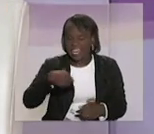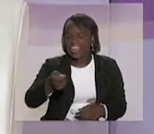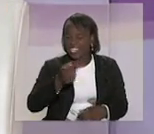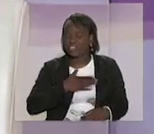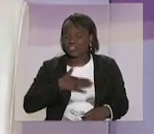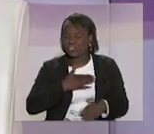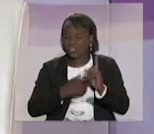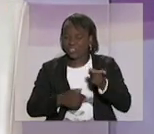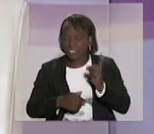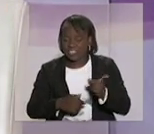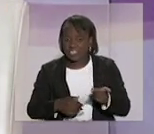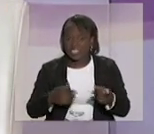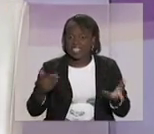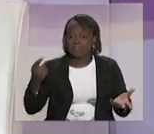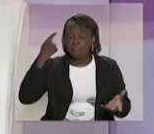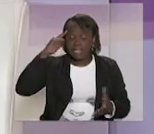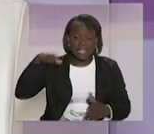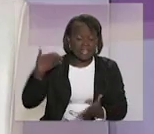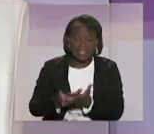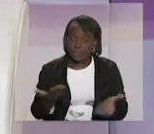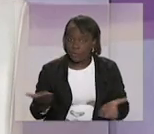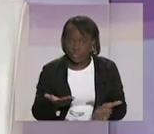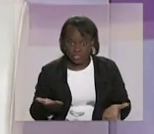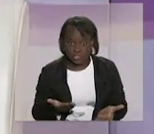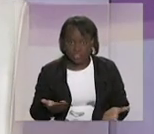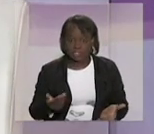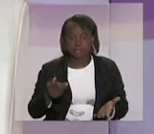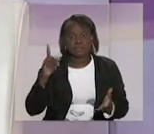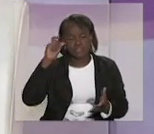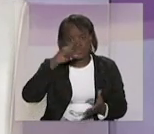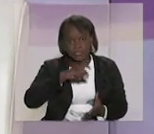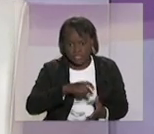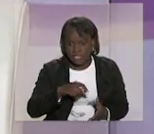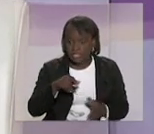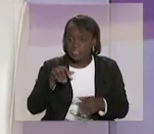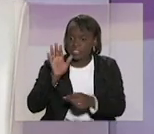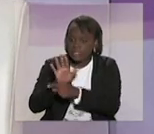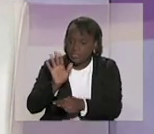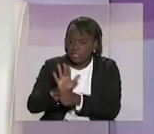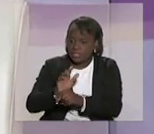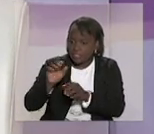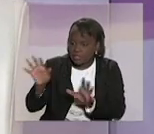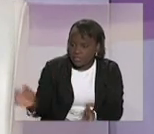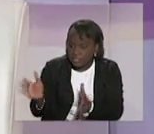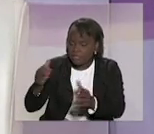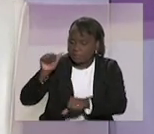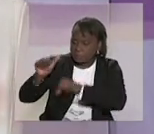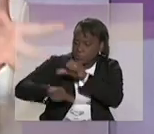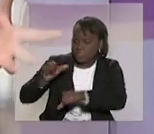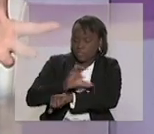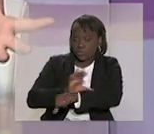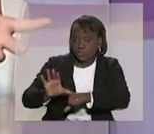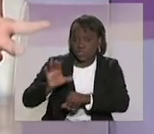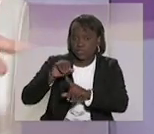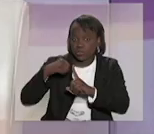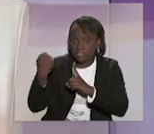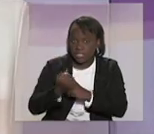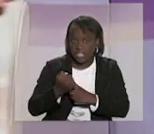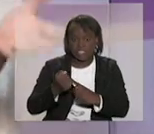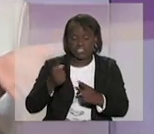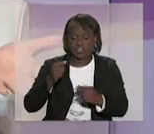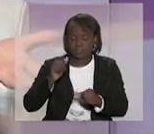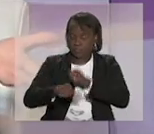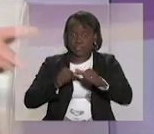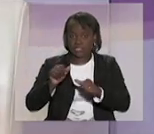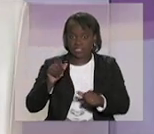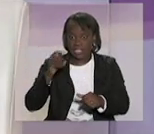gostando daquilo, isso resiste até hoje, né? Então é muito difícil você promover uma mudança cultural tão ampla na sociedade do